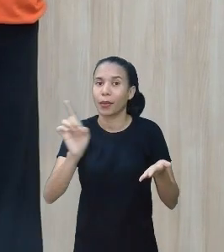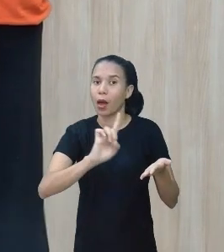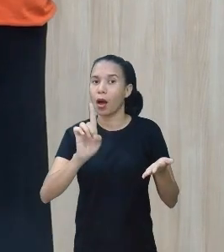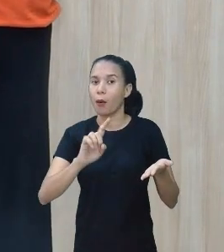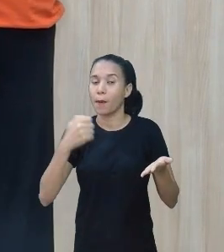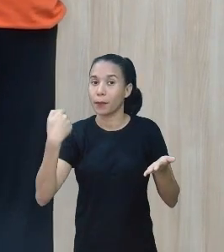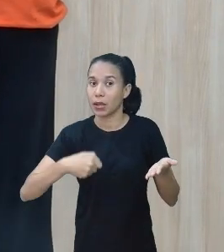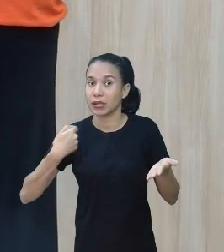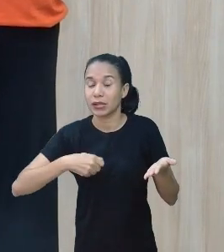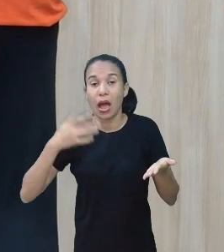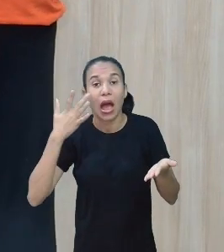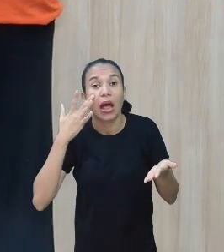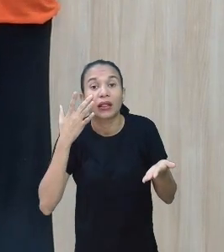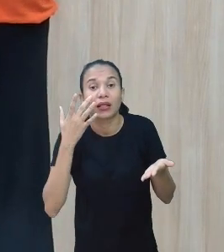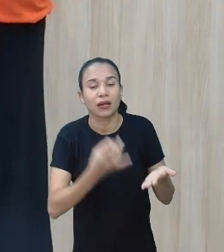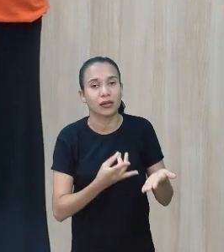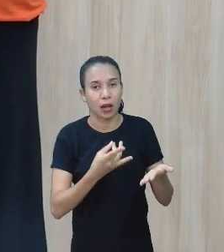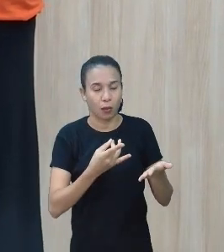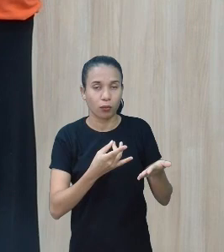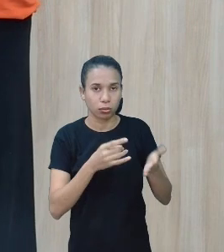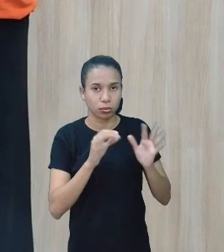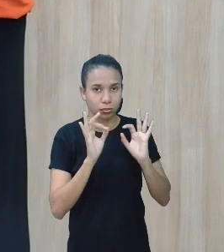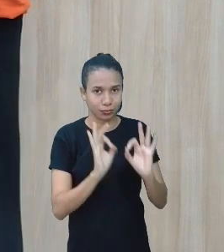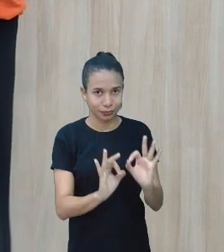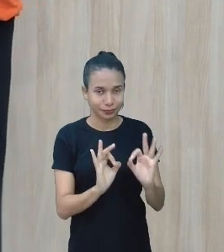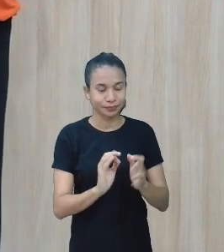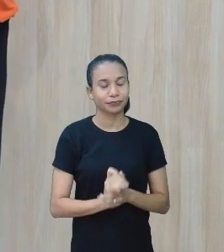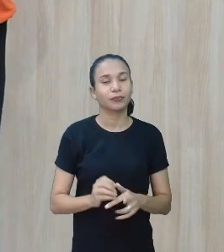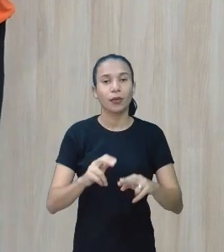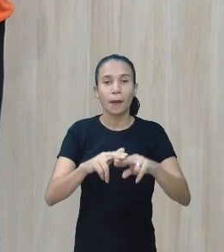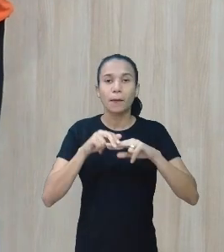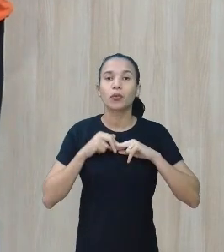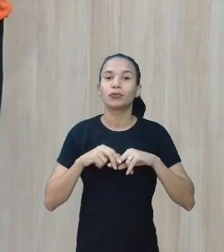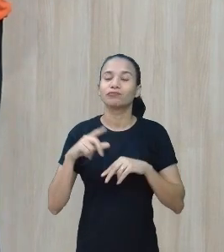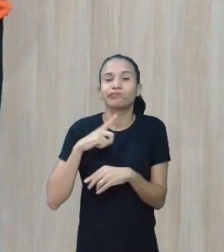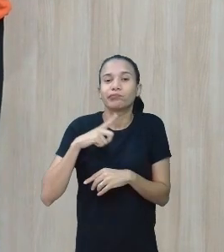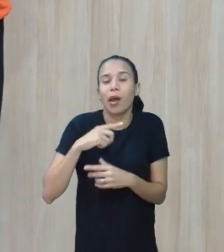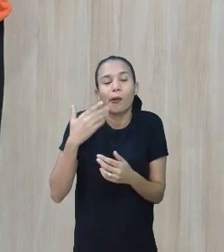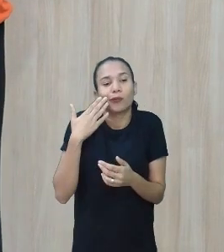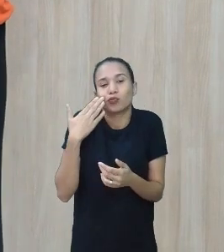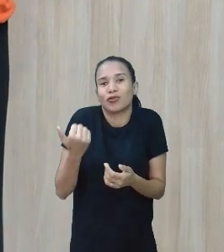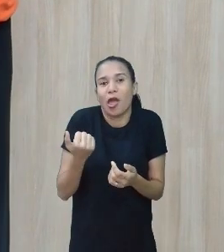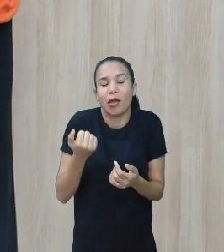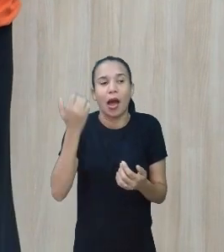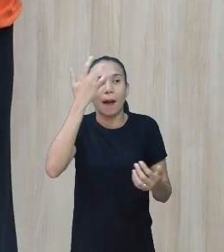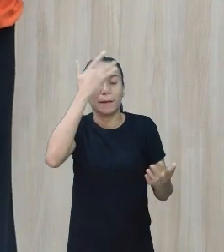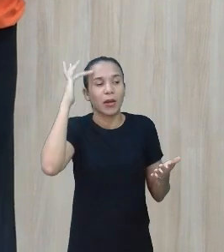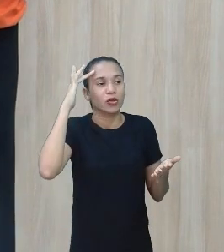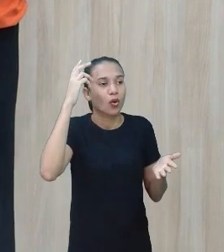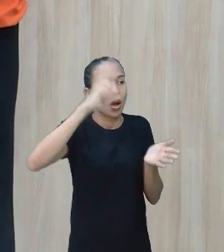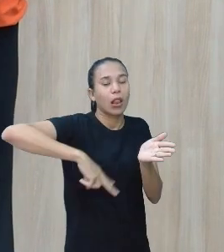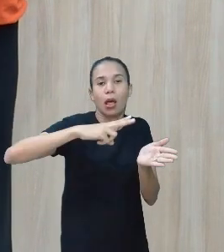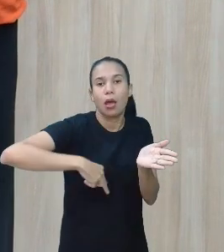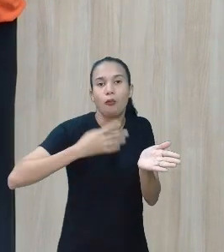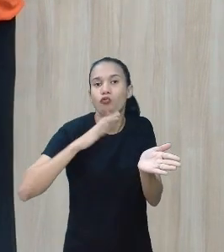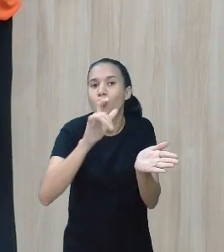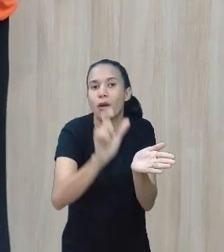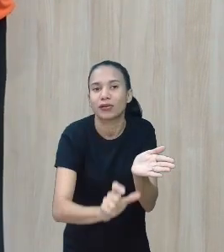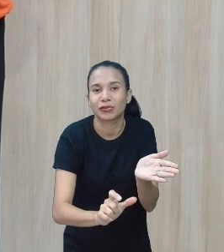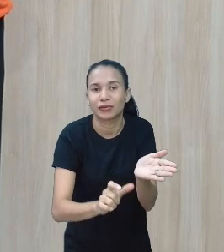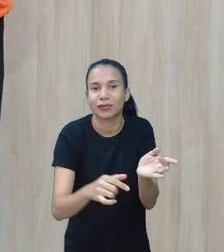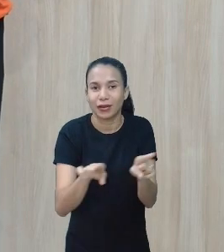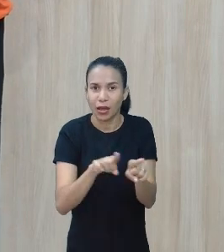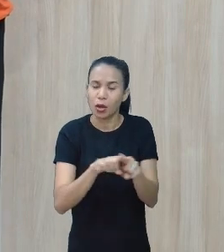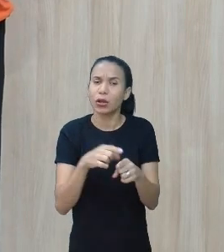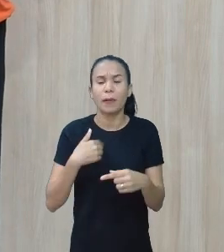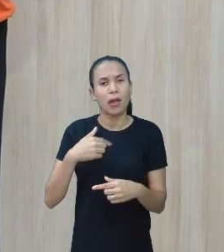muito cuidado e atenção. Ao mesmo tempo que eu não sei para quem eu estou falando, eu também